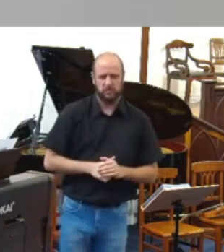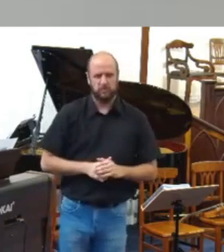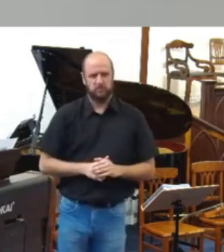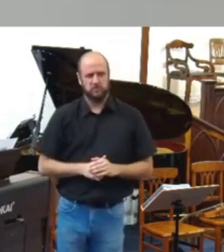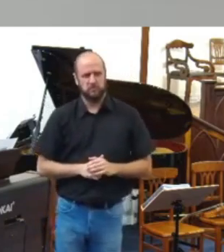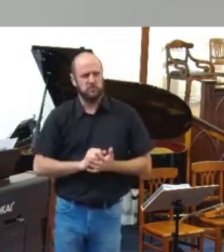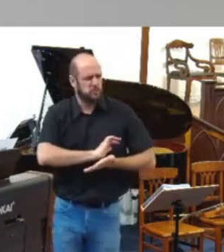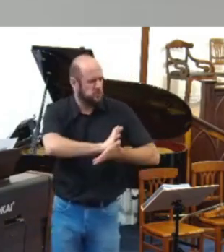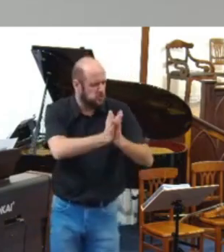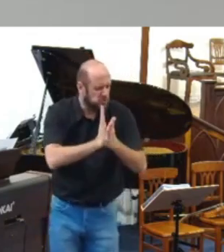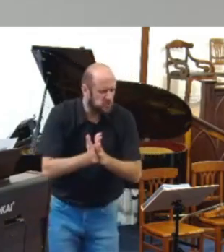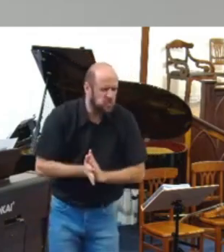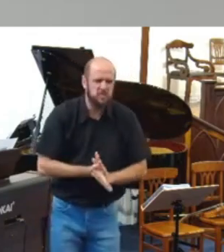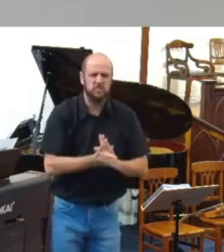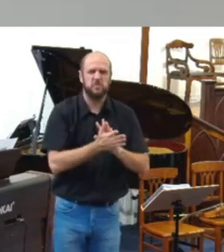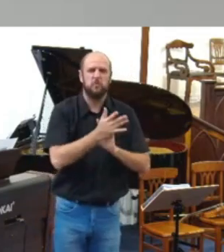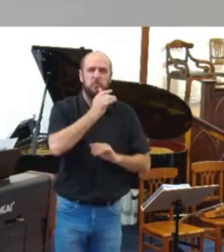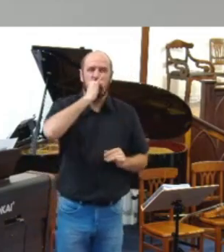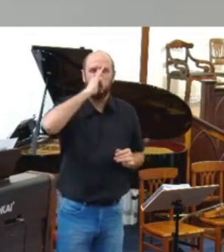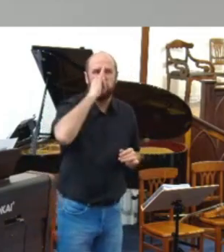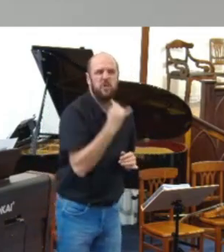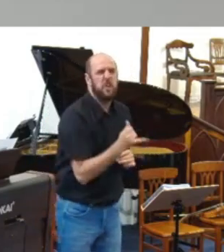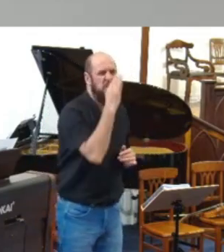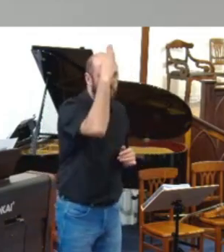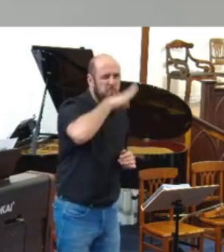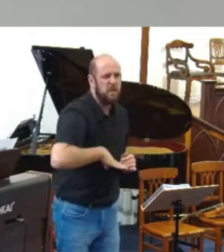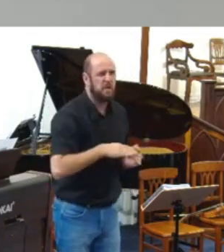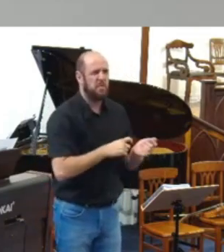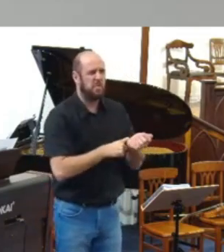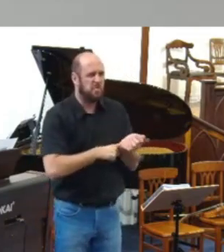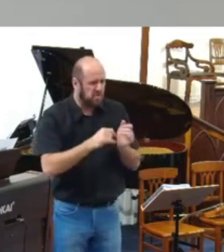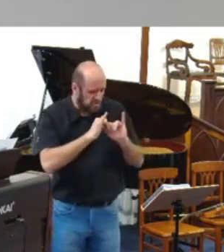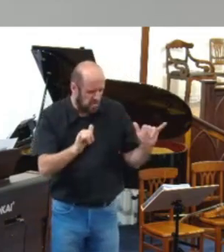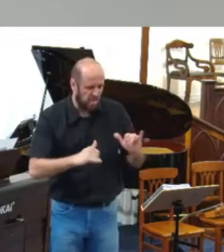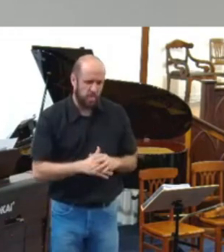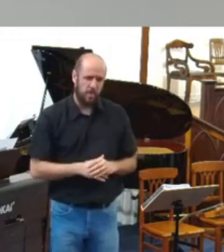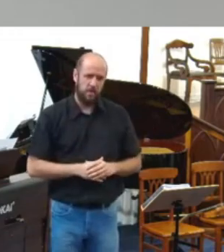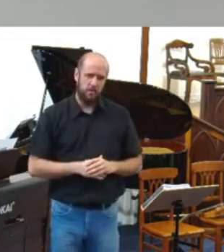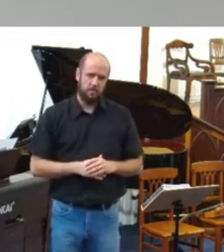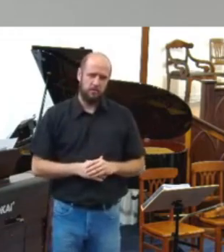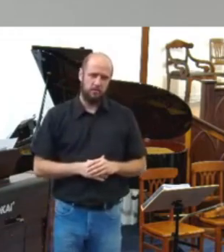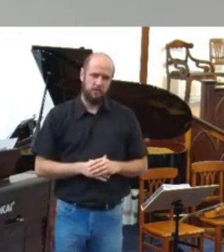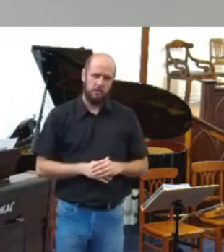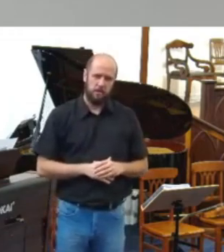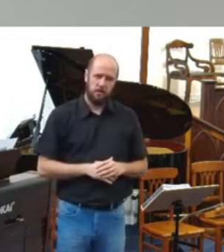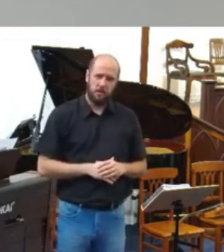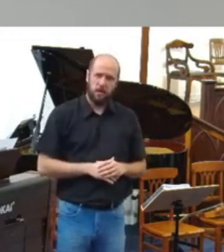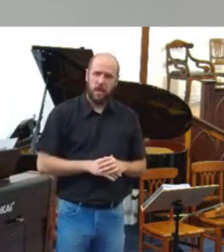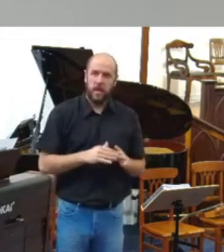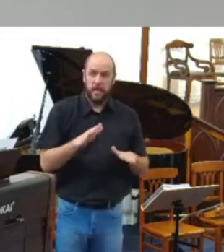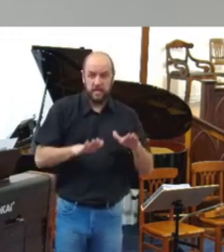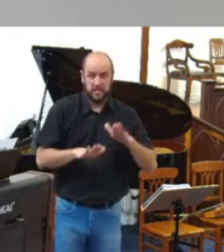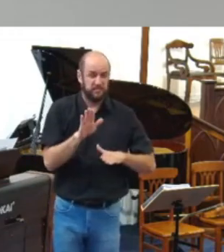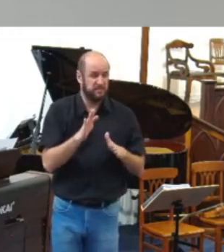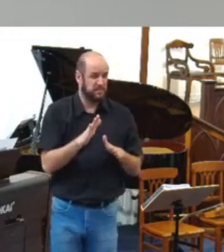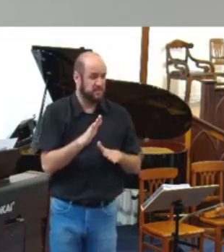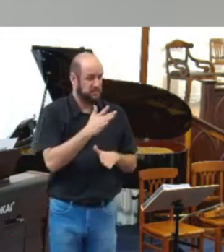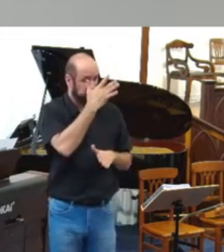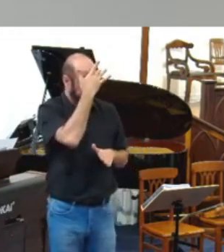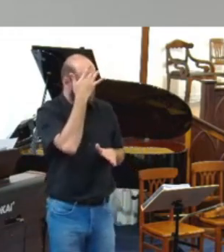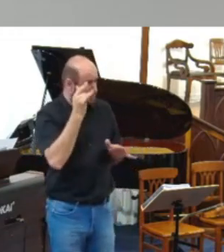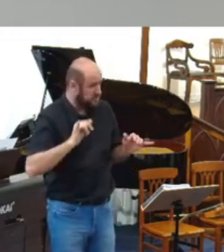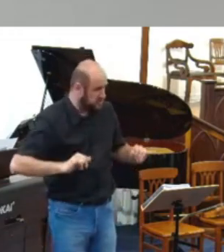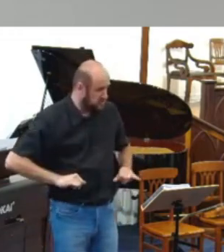de destruição, da sua palavra, da arma que você tem, e que muitas vezes fere as pessoas